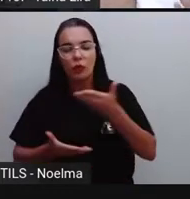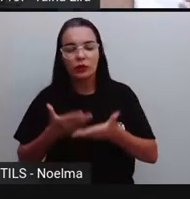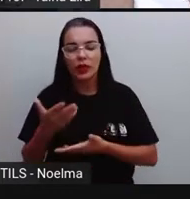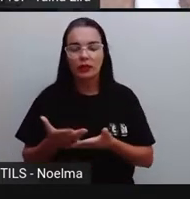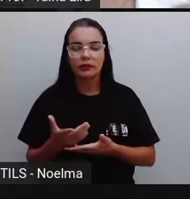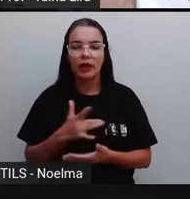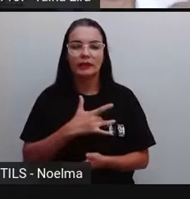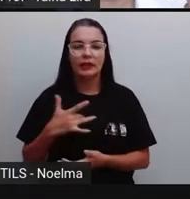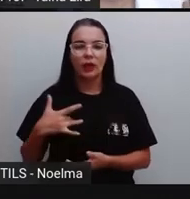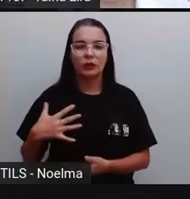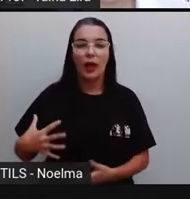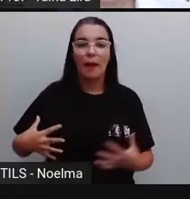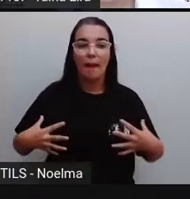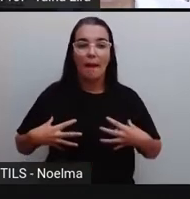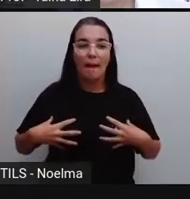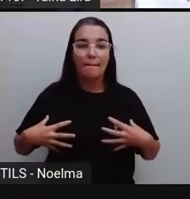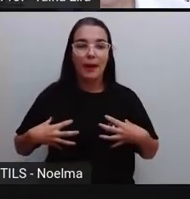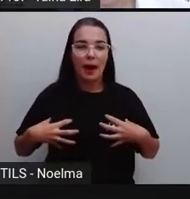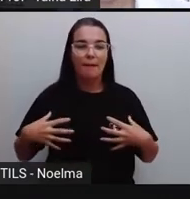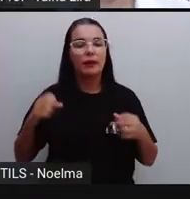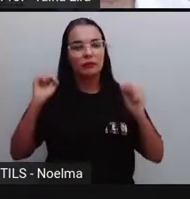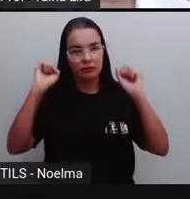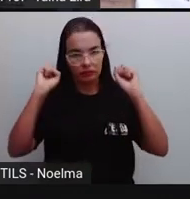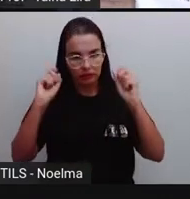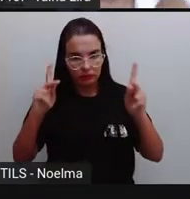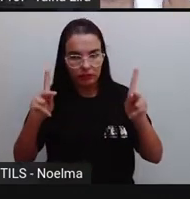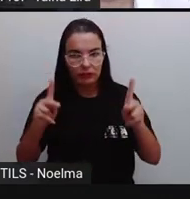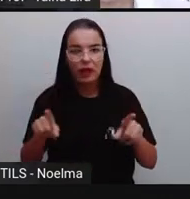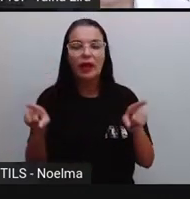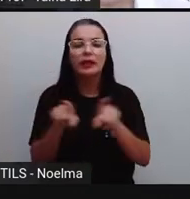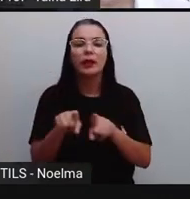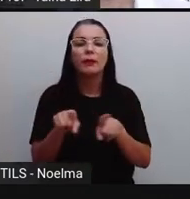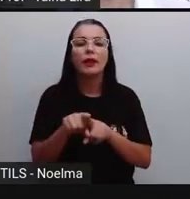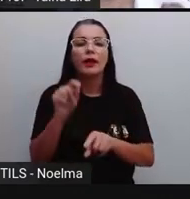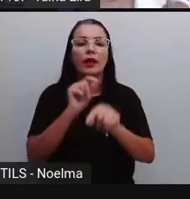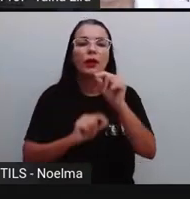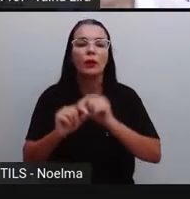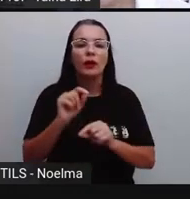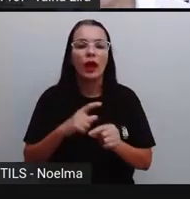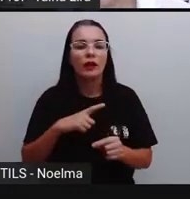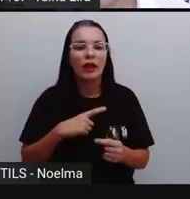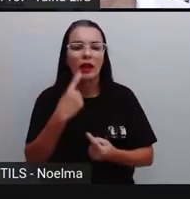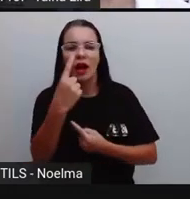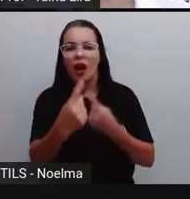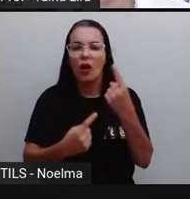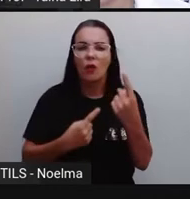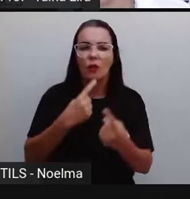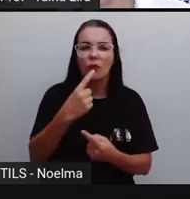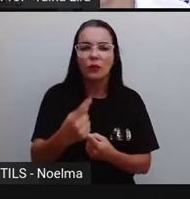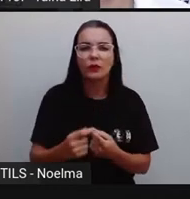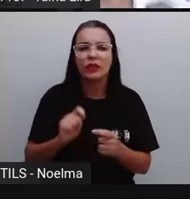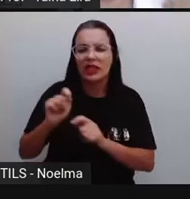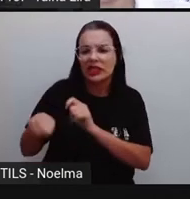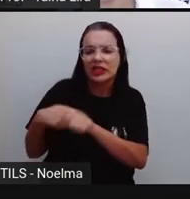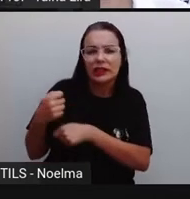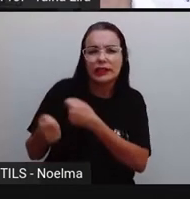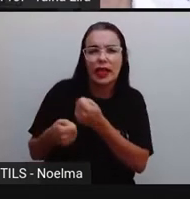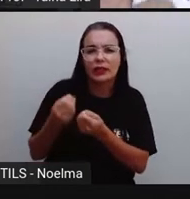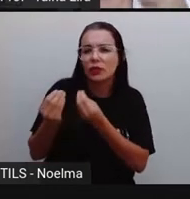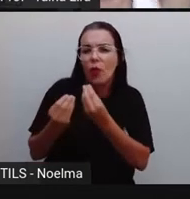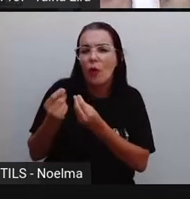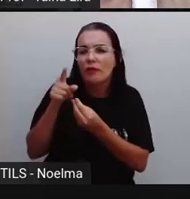mamas. Então, a gente tem aqui também, ó, o próprio cartaz traz alguns, né, sinais do câncer de